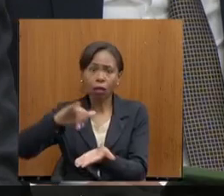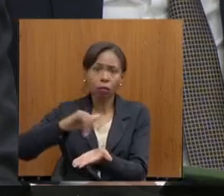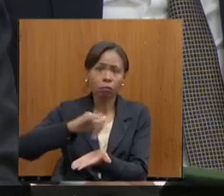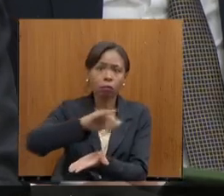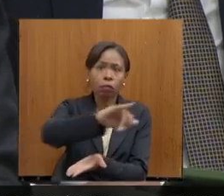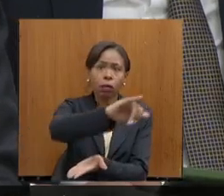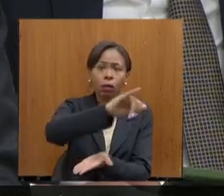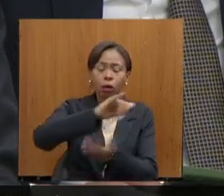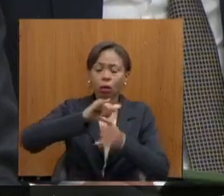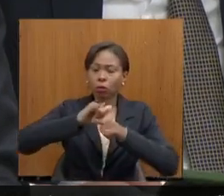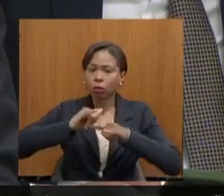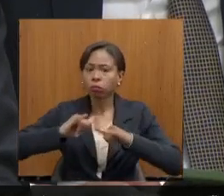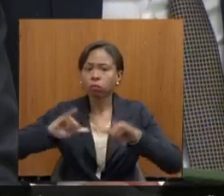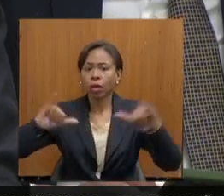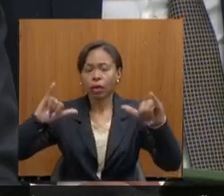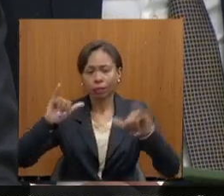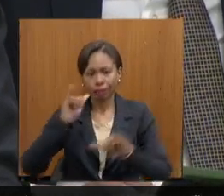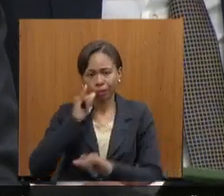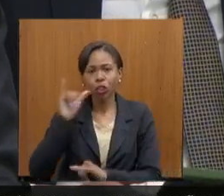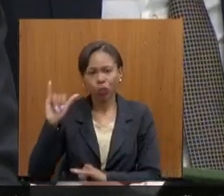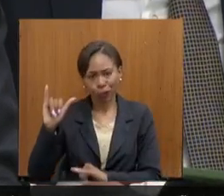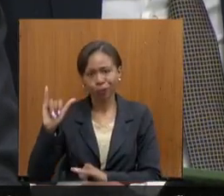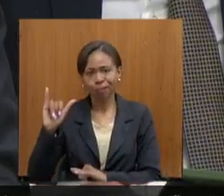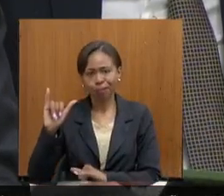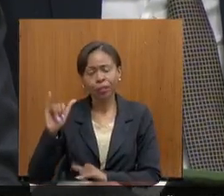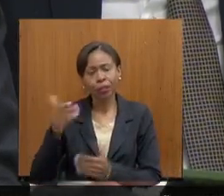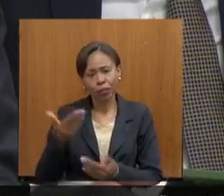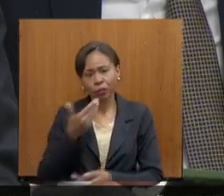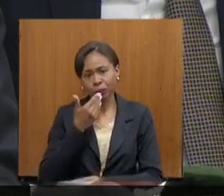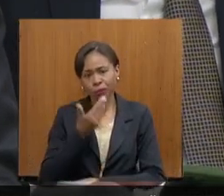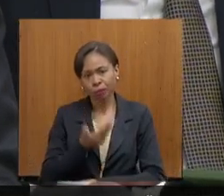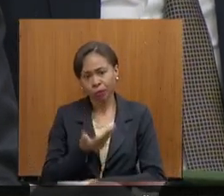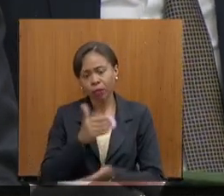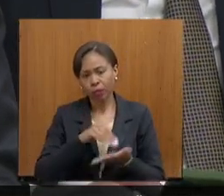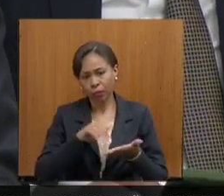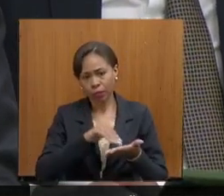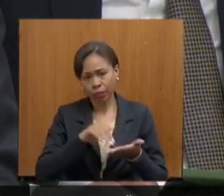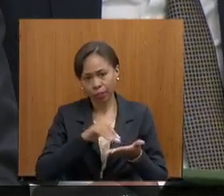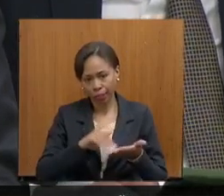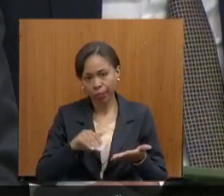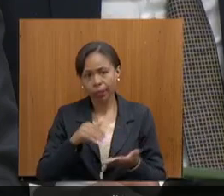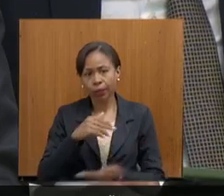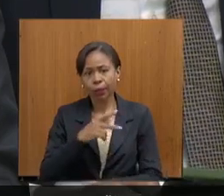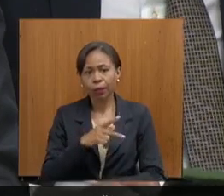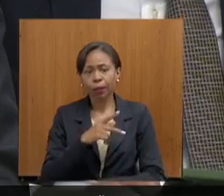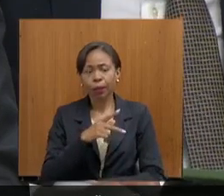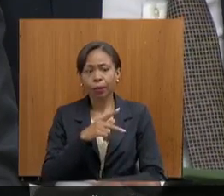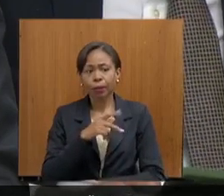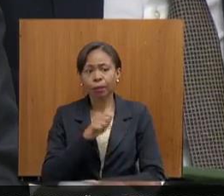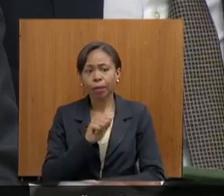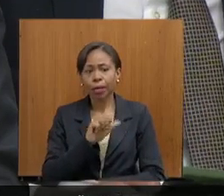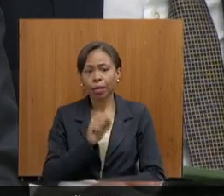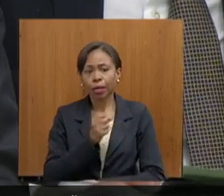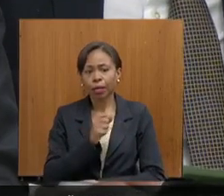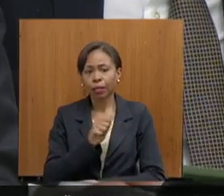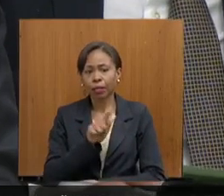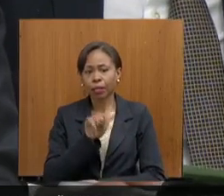essa solicitação que eu faço ao secretário paz ali né o presidente da Cemig